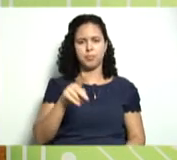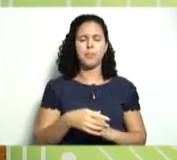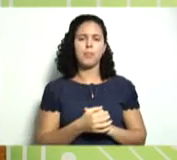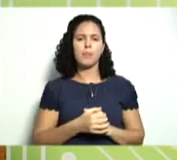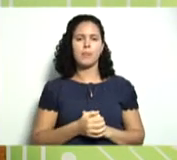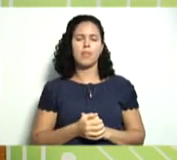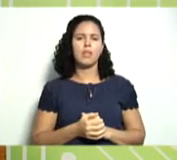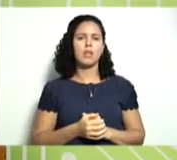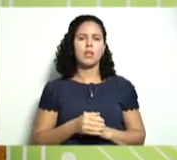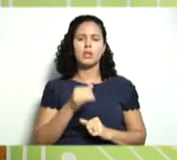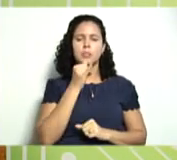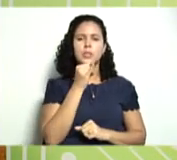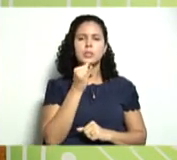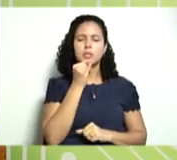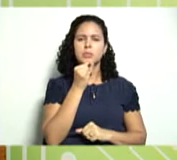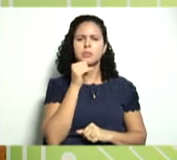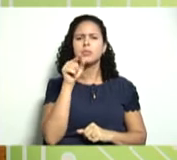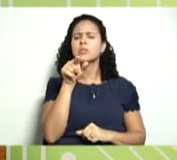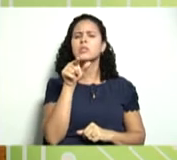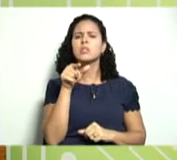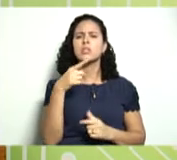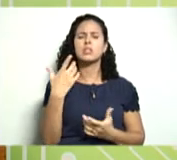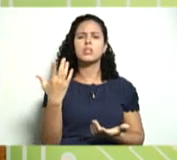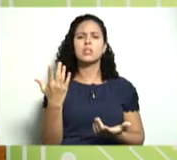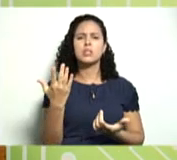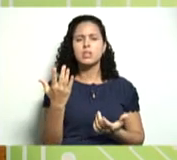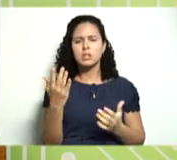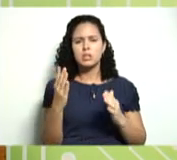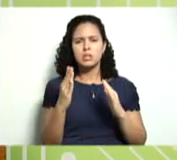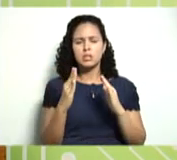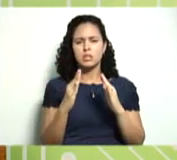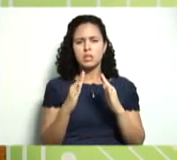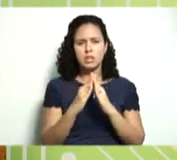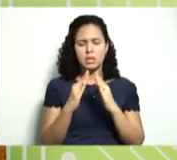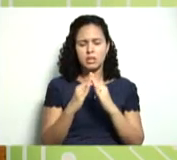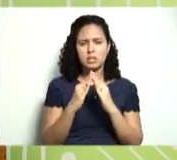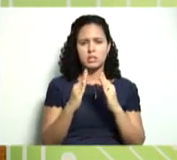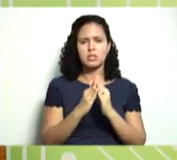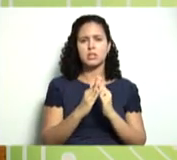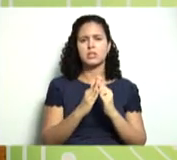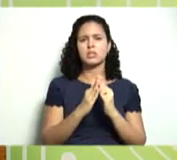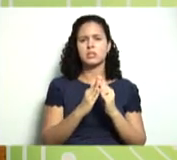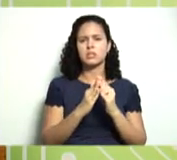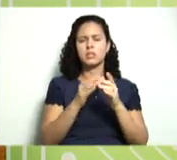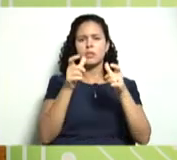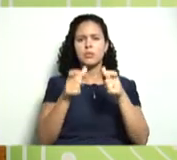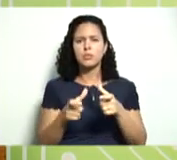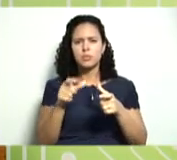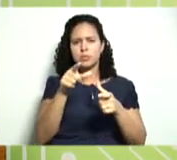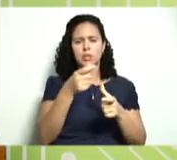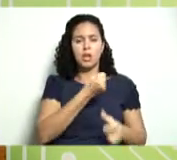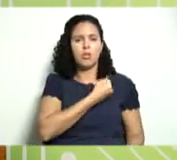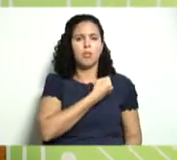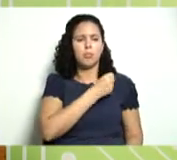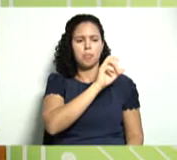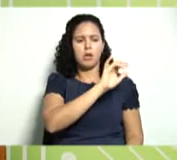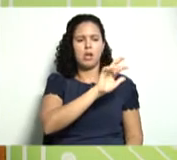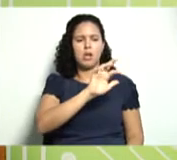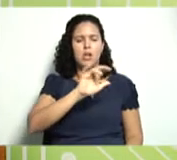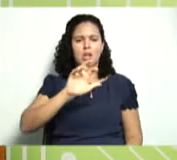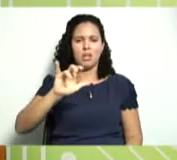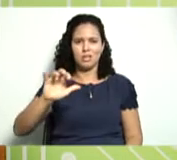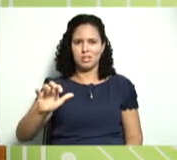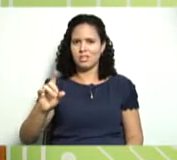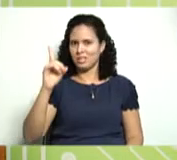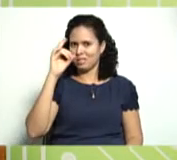alguém perguntasse onde você mora ao moro no 7 689 6 000 barra quadro ficaria